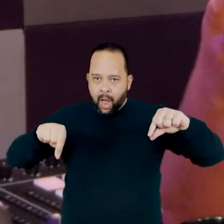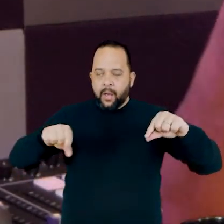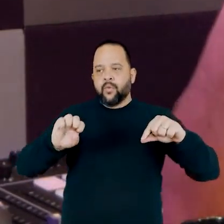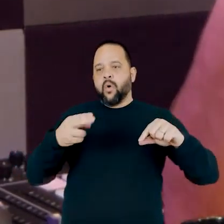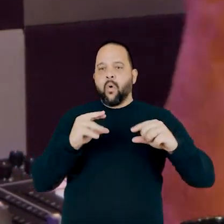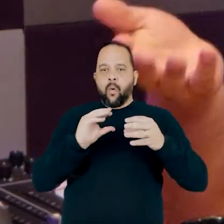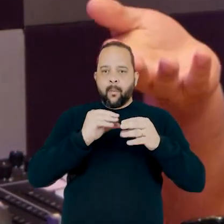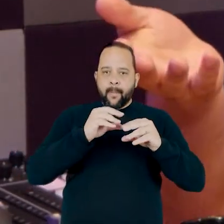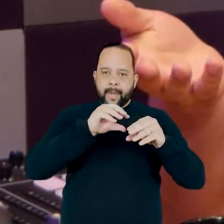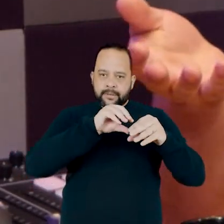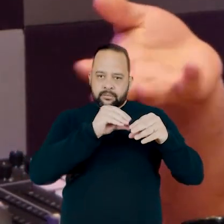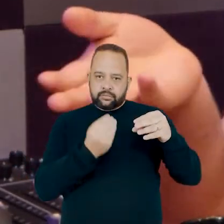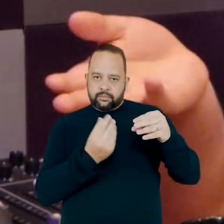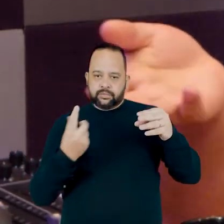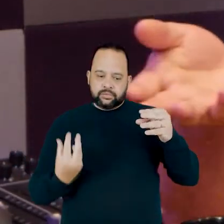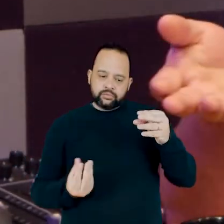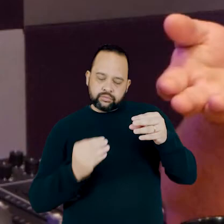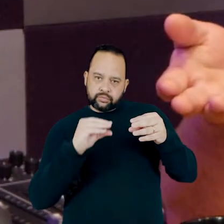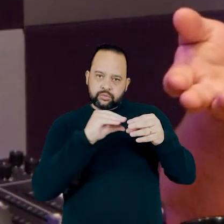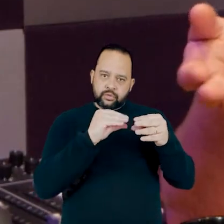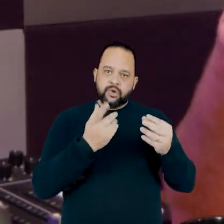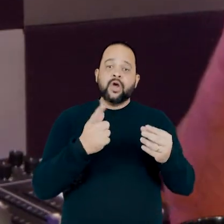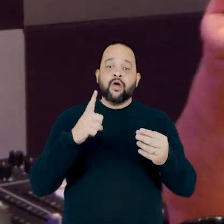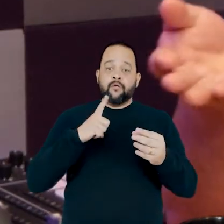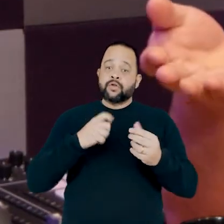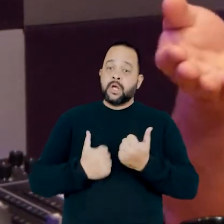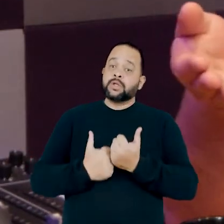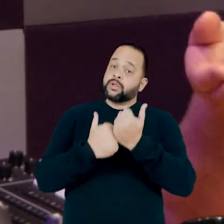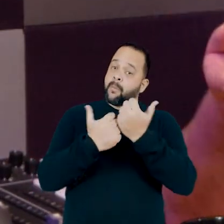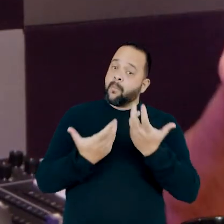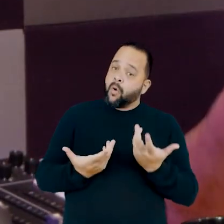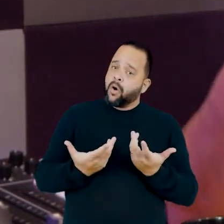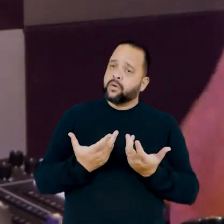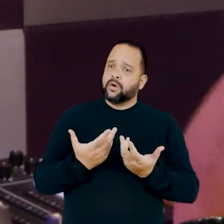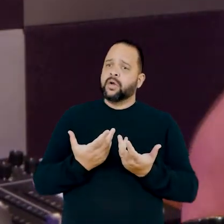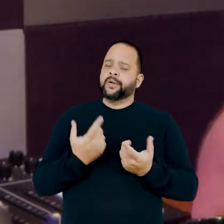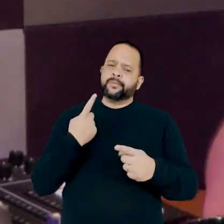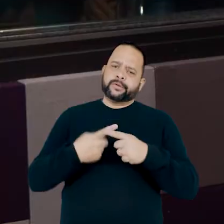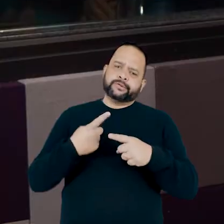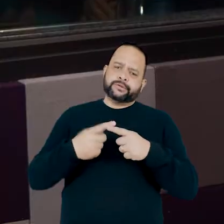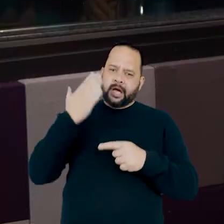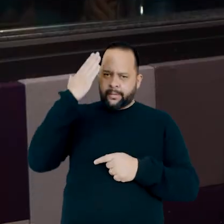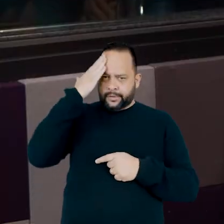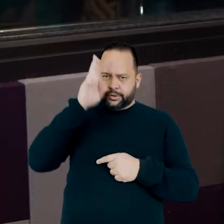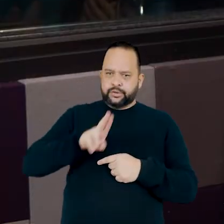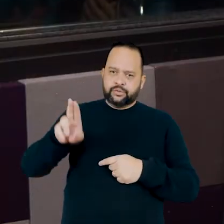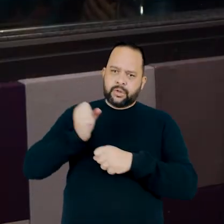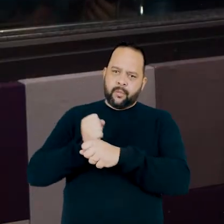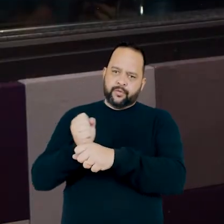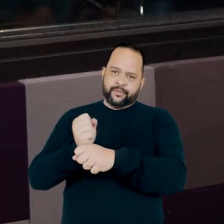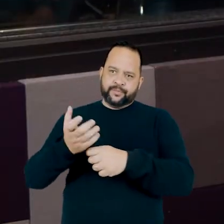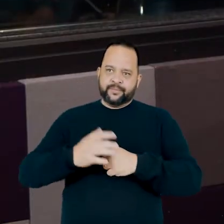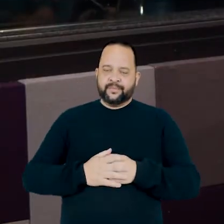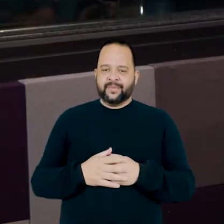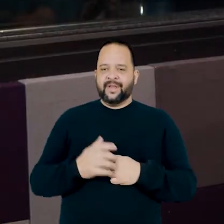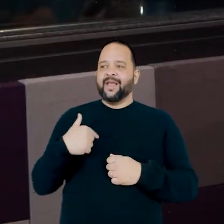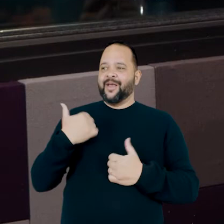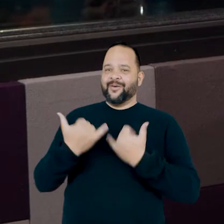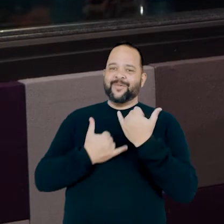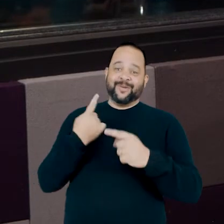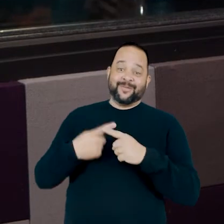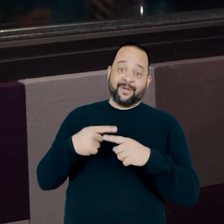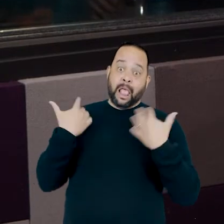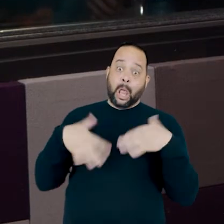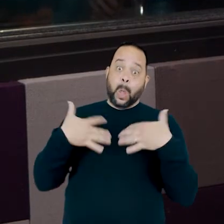soltou, trocar uma espuma. Eu vou ter suporte e você já quer um produto que dura? Eu brinco, né? Para o meu desespero. Porque é exatamente